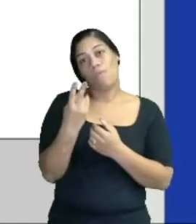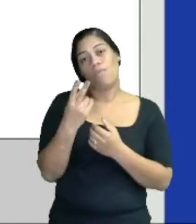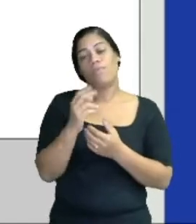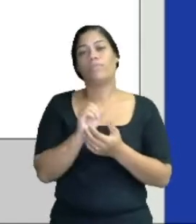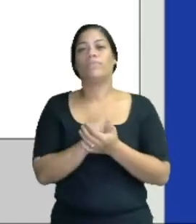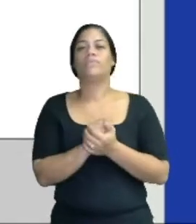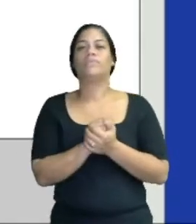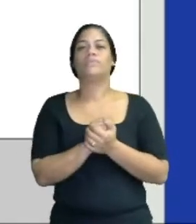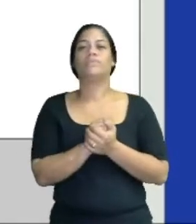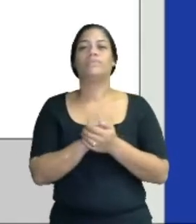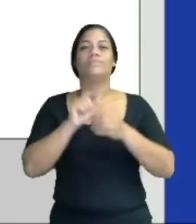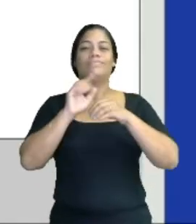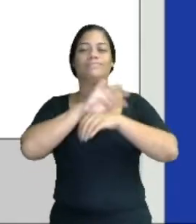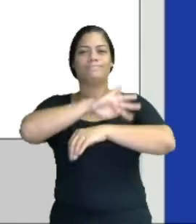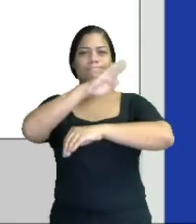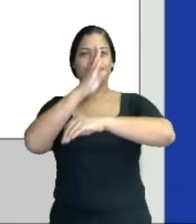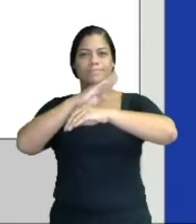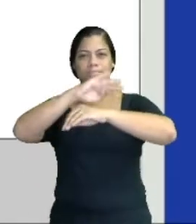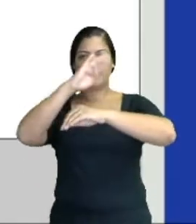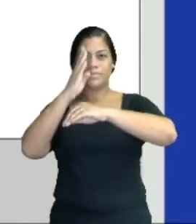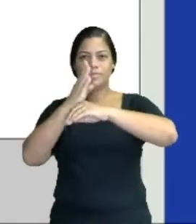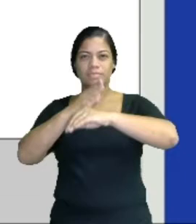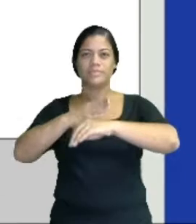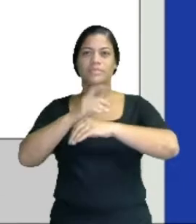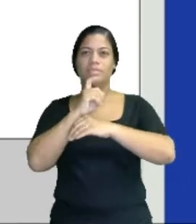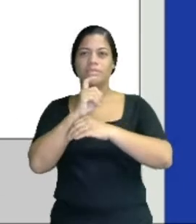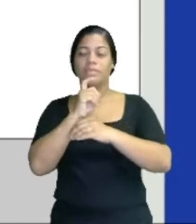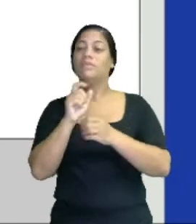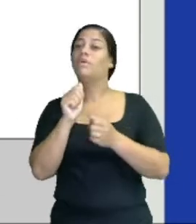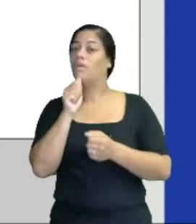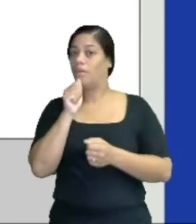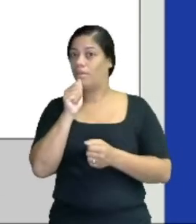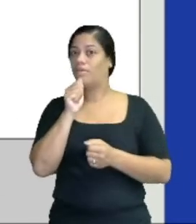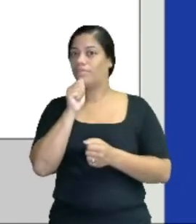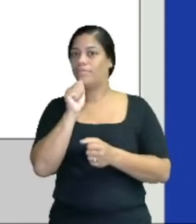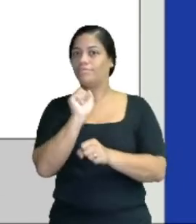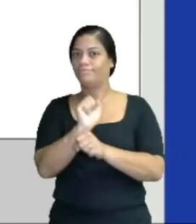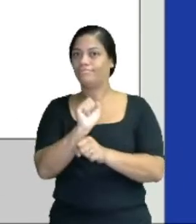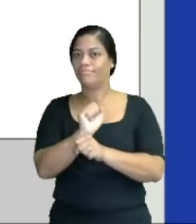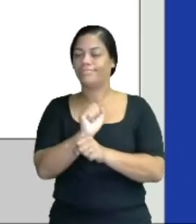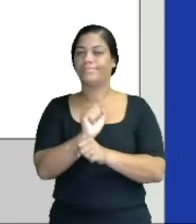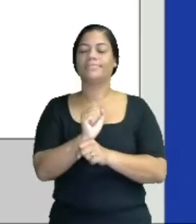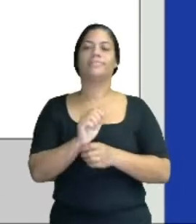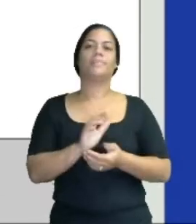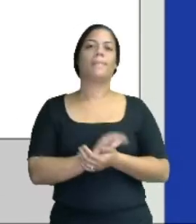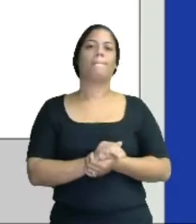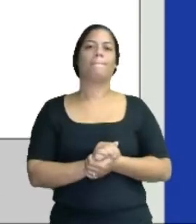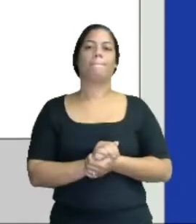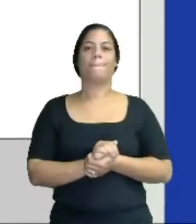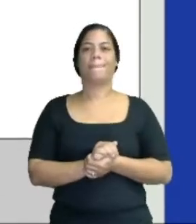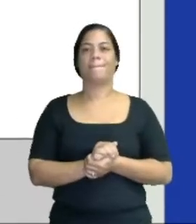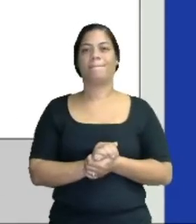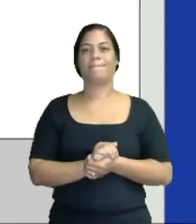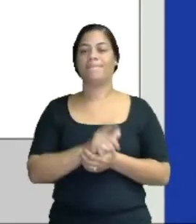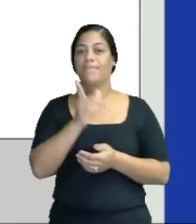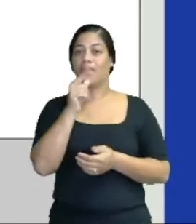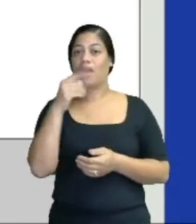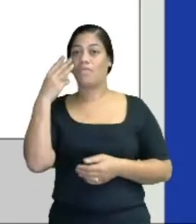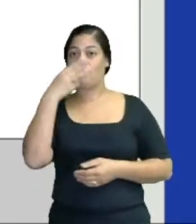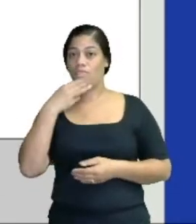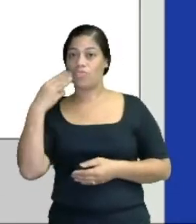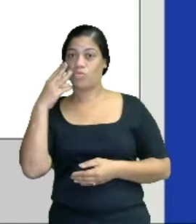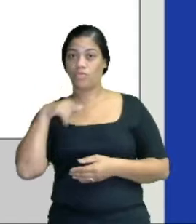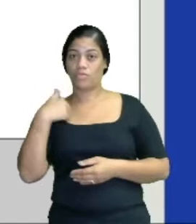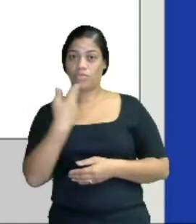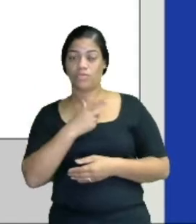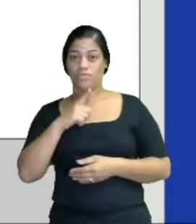né? Nos rios, nos lagos e lençóis subterrâneos. Desse gelo, ó, dessa água doce que a